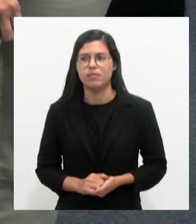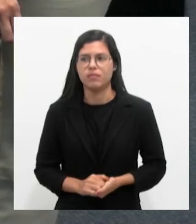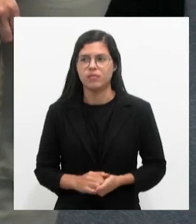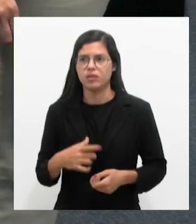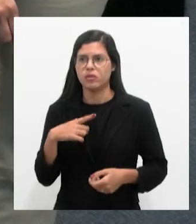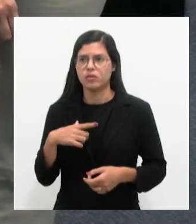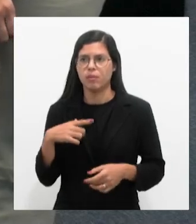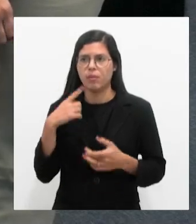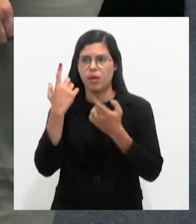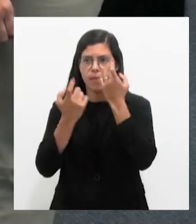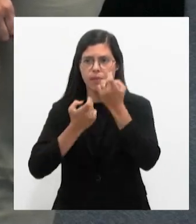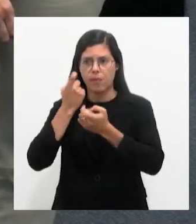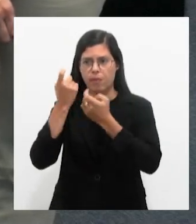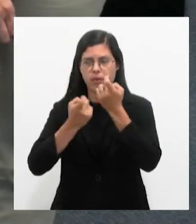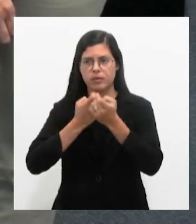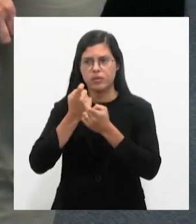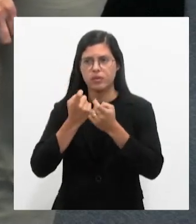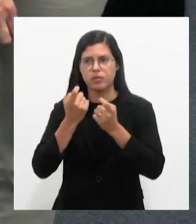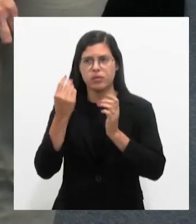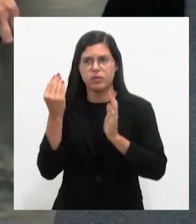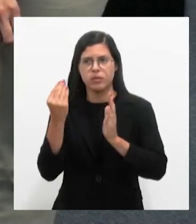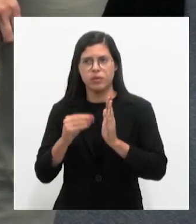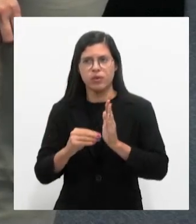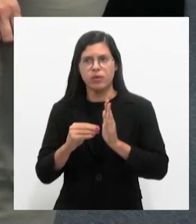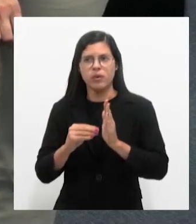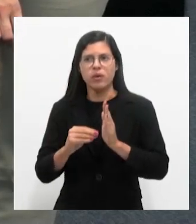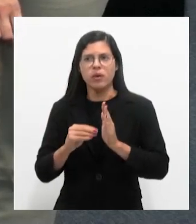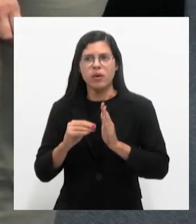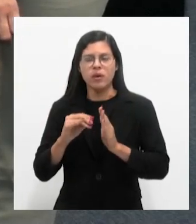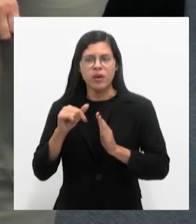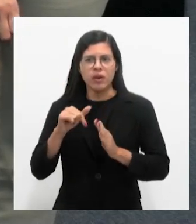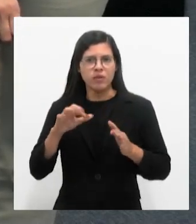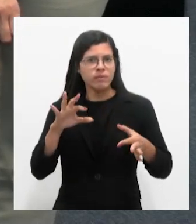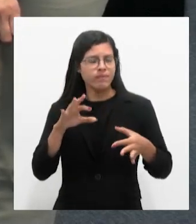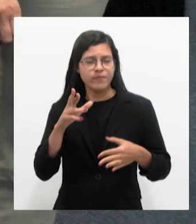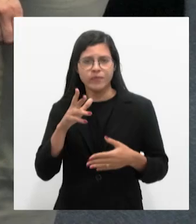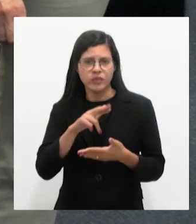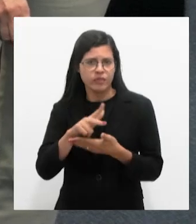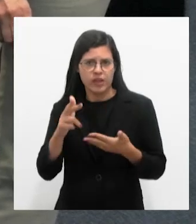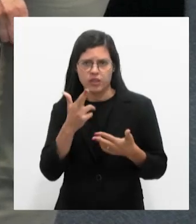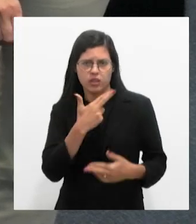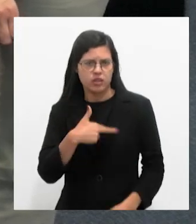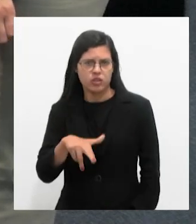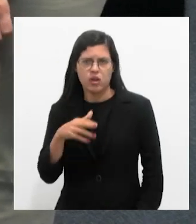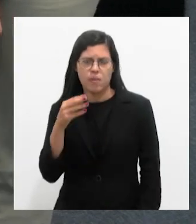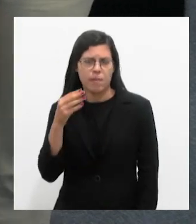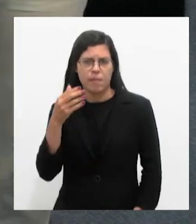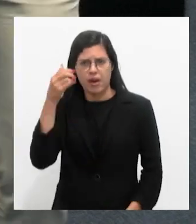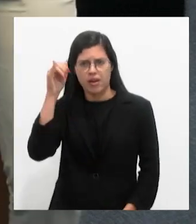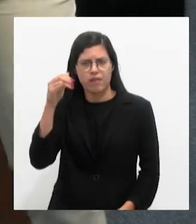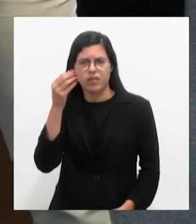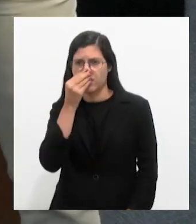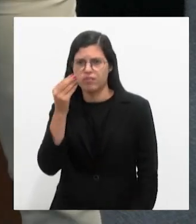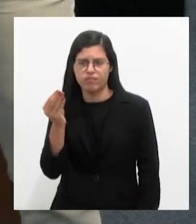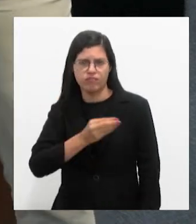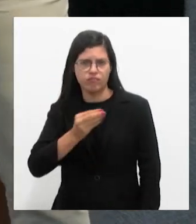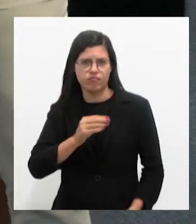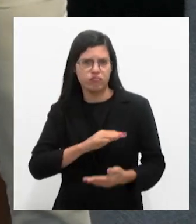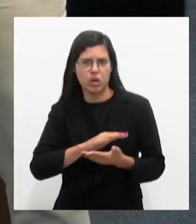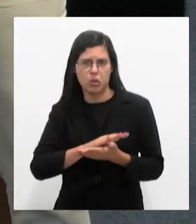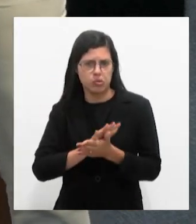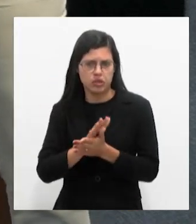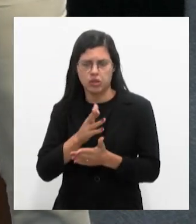tivemos a preocupação de colocar o interreligioso para que não discriminasse nenhuma religião que